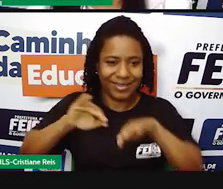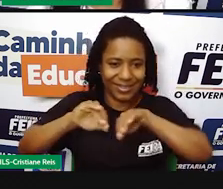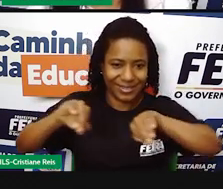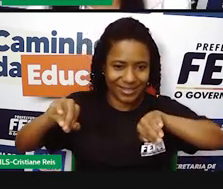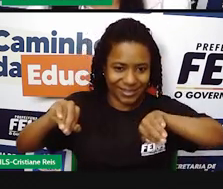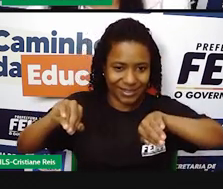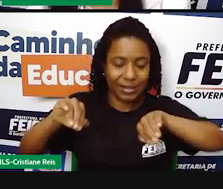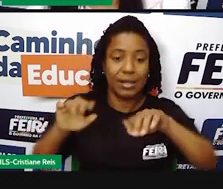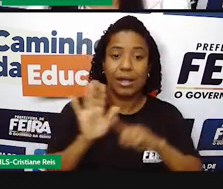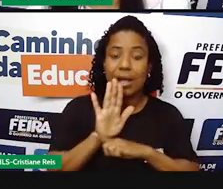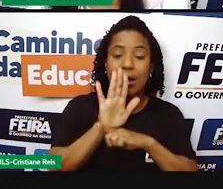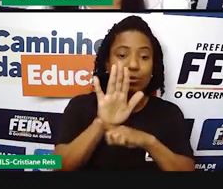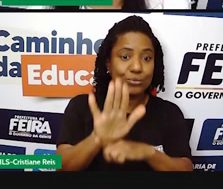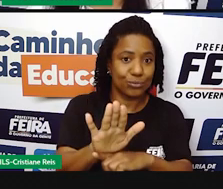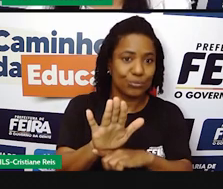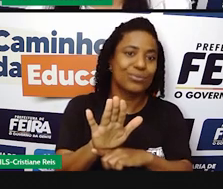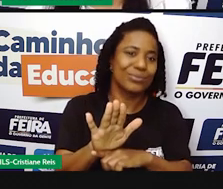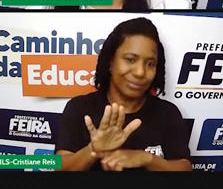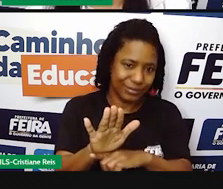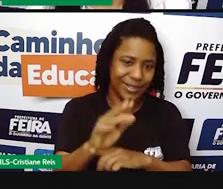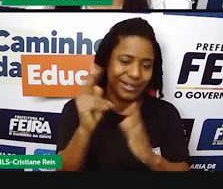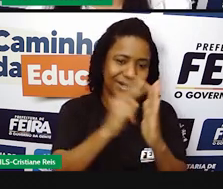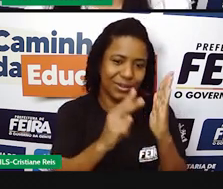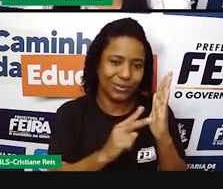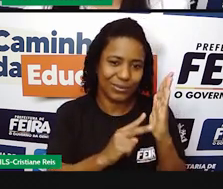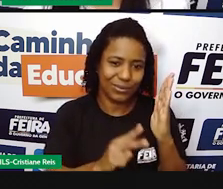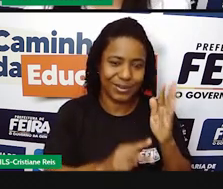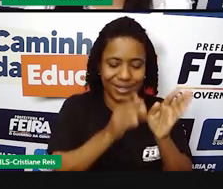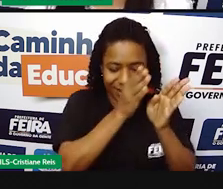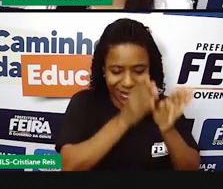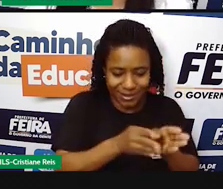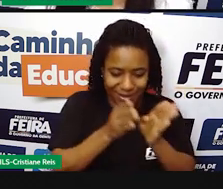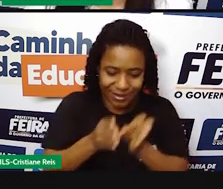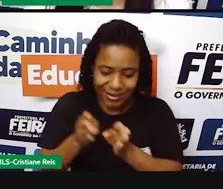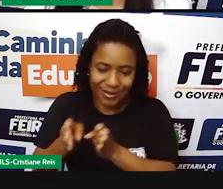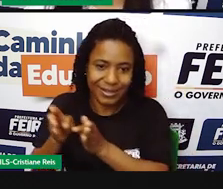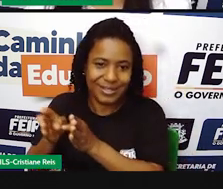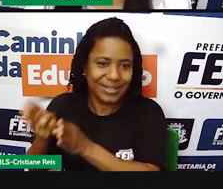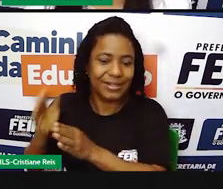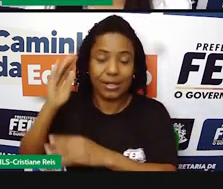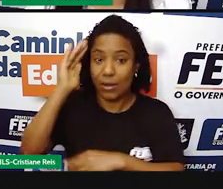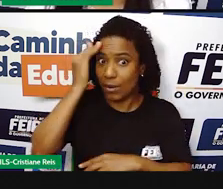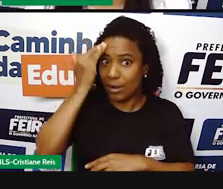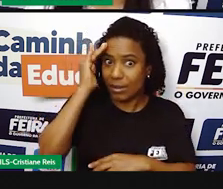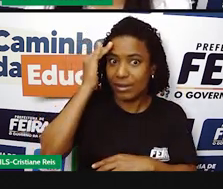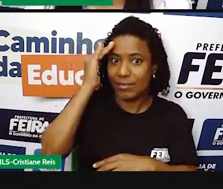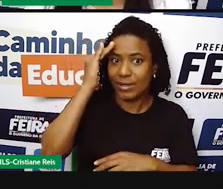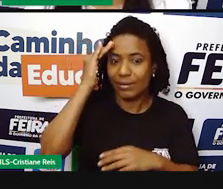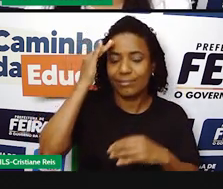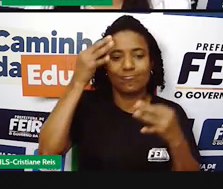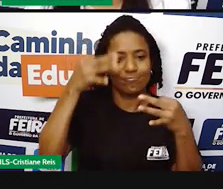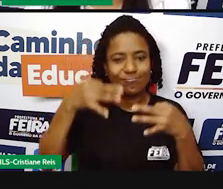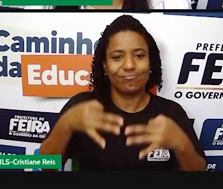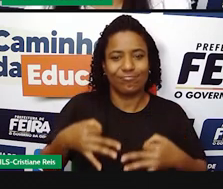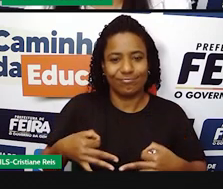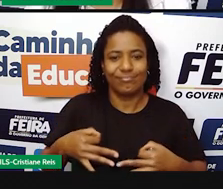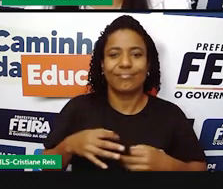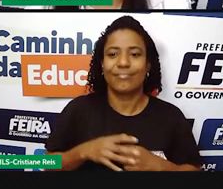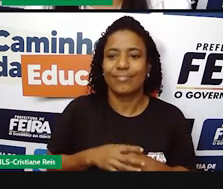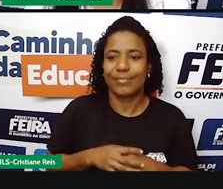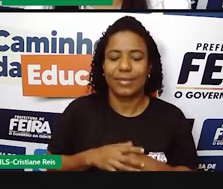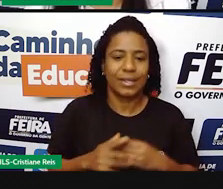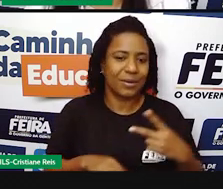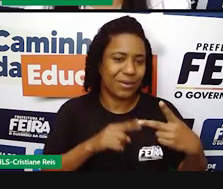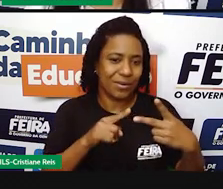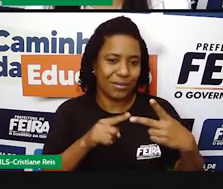contribuir, vai influenciar na nossa interpretação, no nosso entendimento. O ponto final, ele